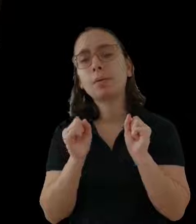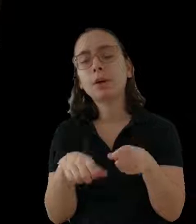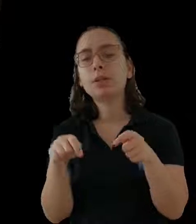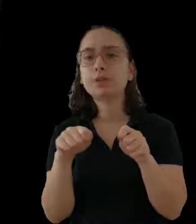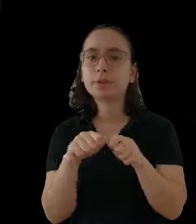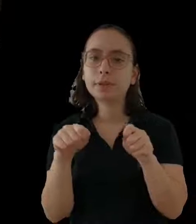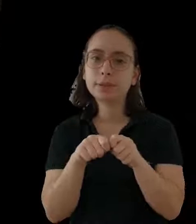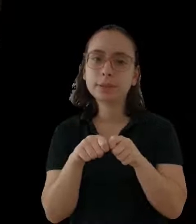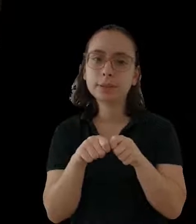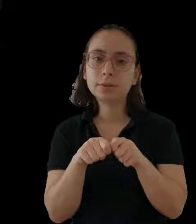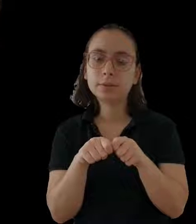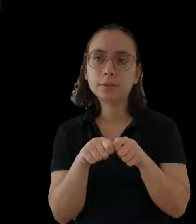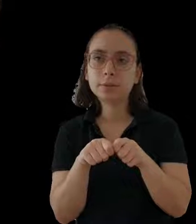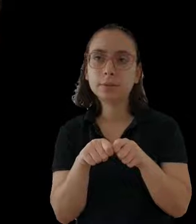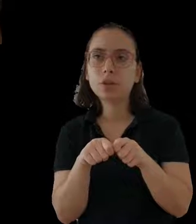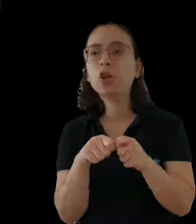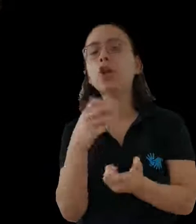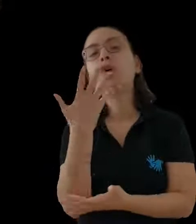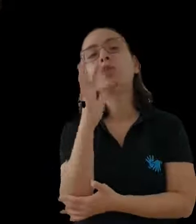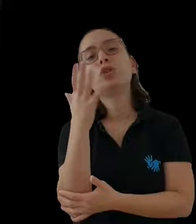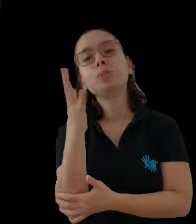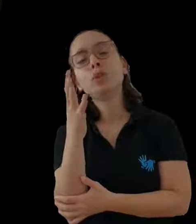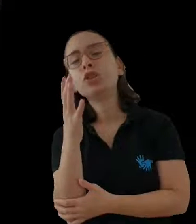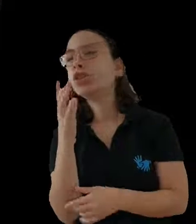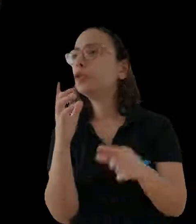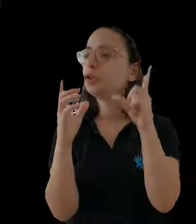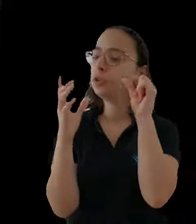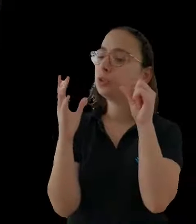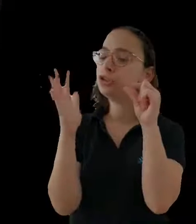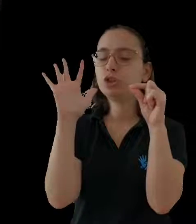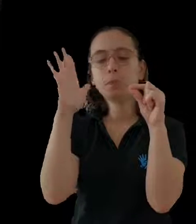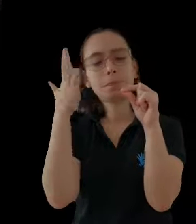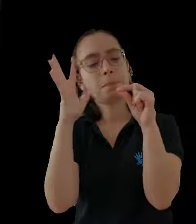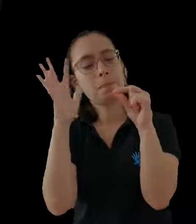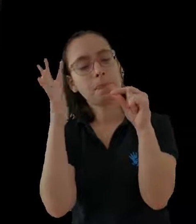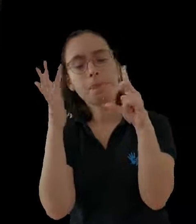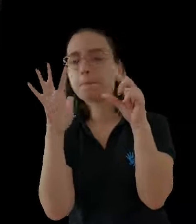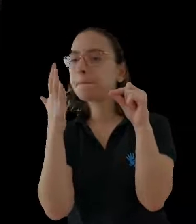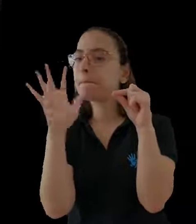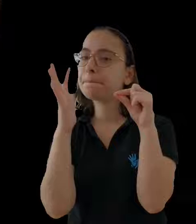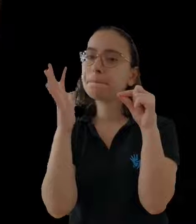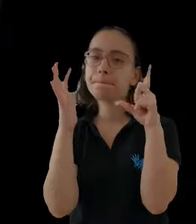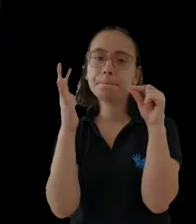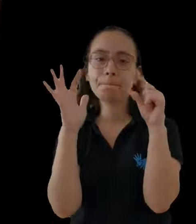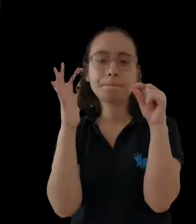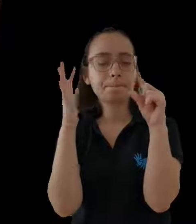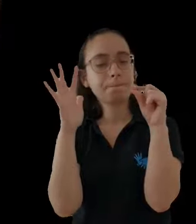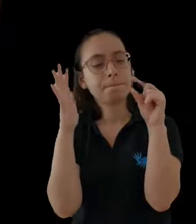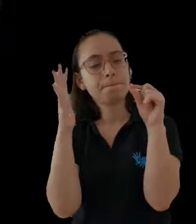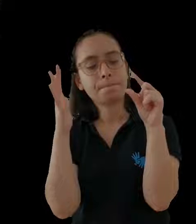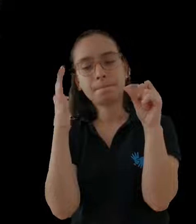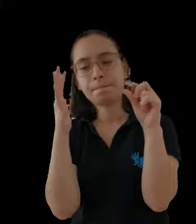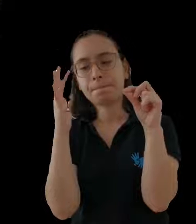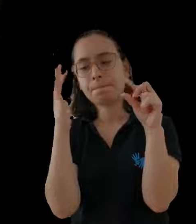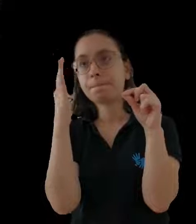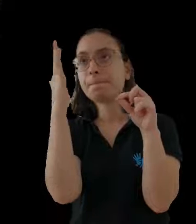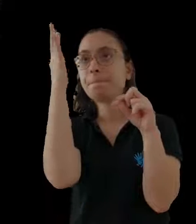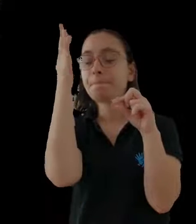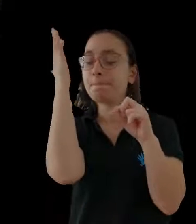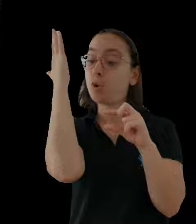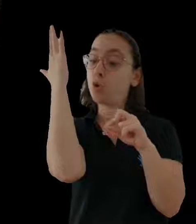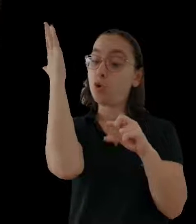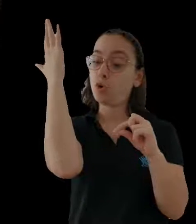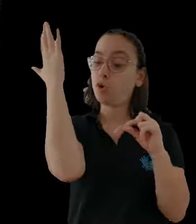vocês podem fazer uma brincadeira, tipo o espinheiro e o pintinho, assim, ó. Colocar o espinheiro e o pintinho juntos, como se o espinheiro